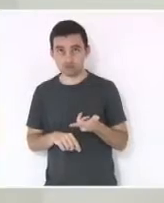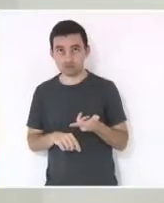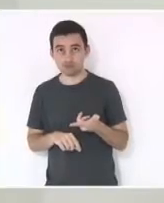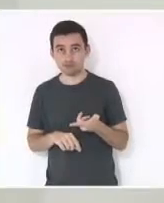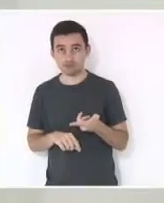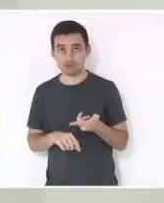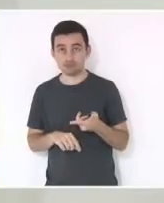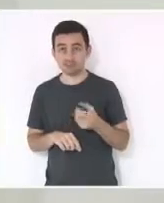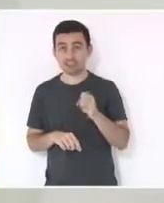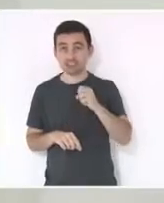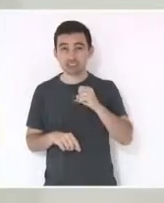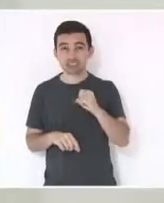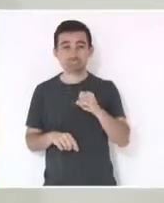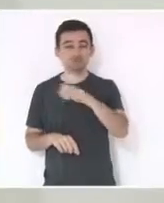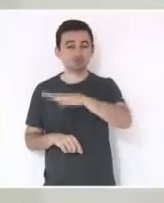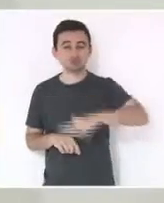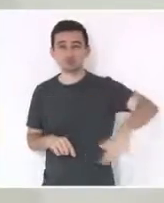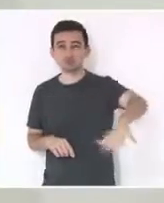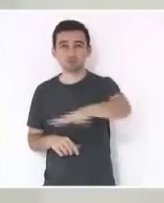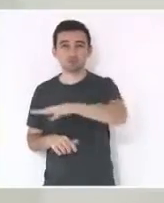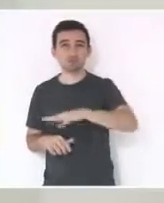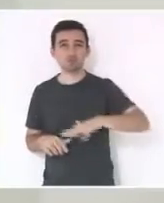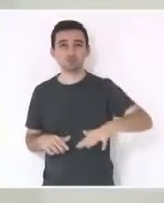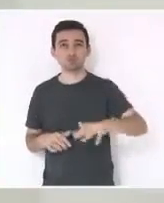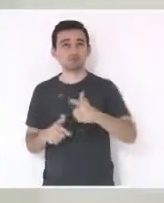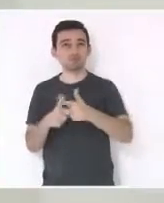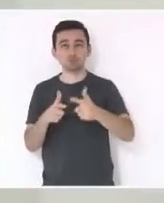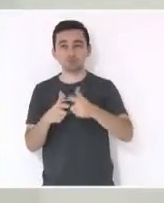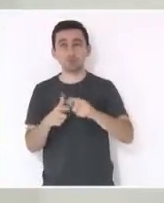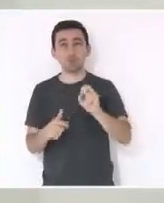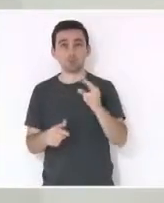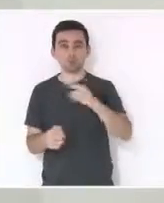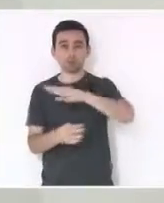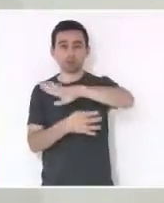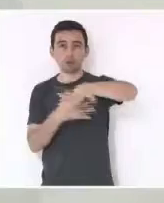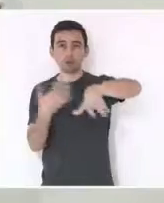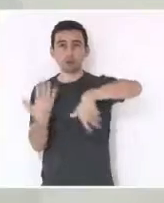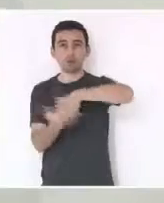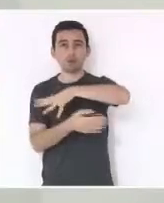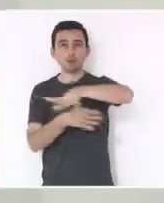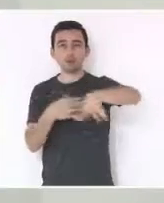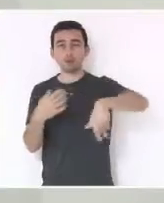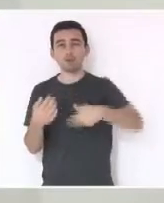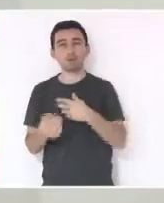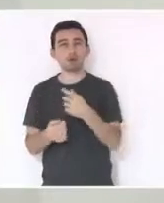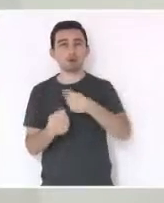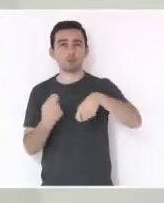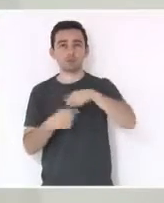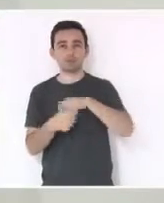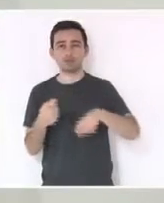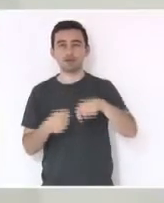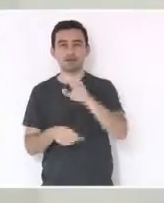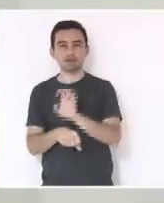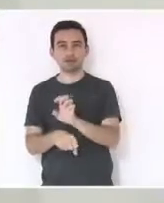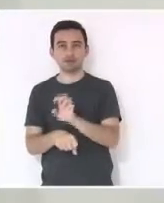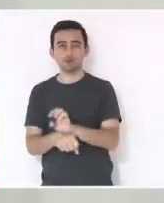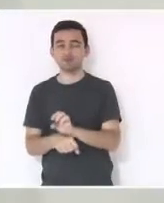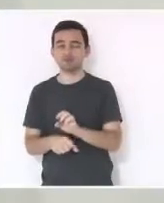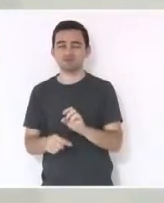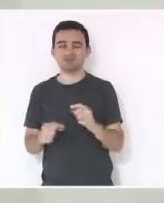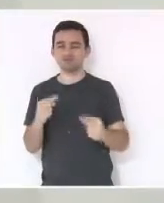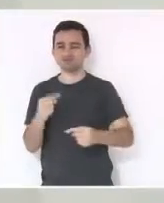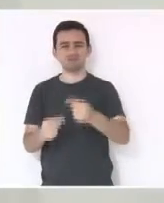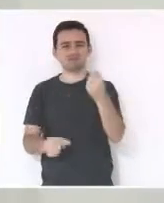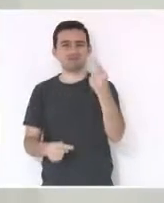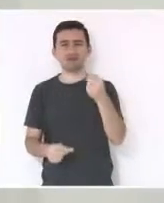caótica ou de desorganização econômica do estado que não é porque ao